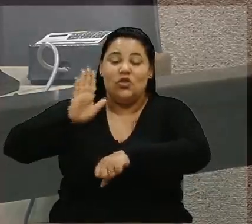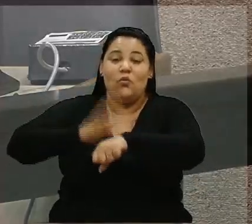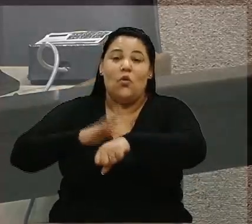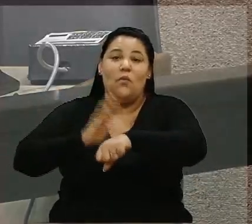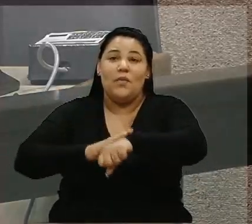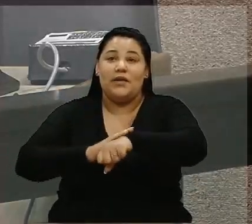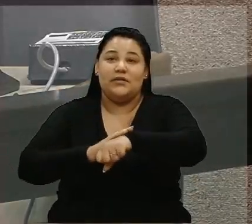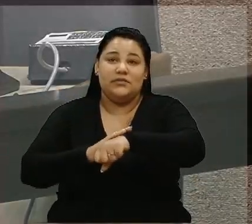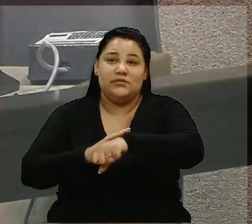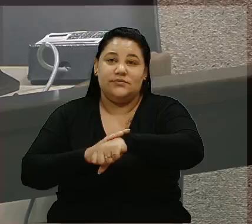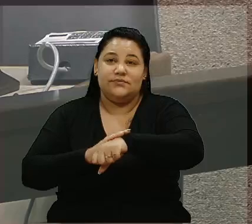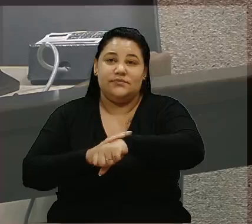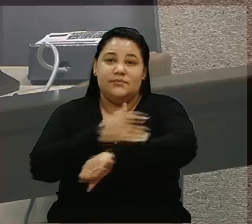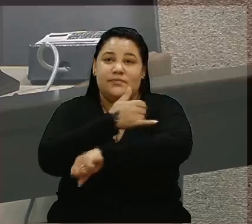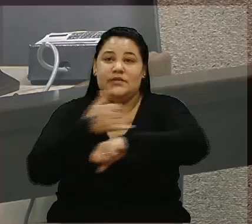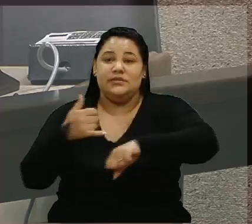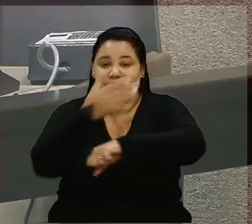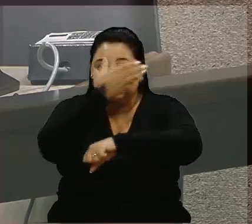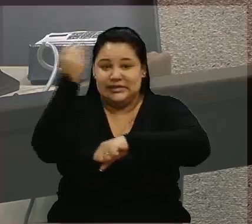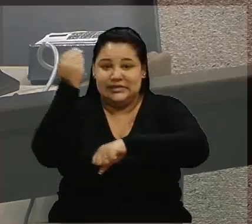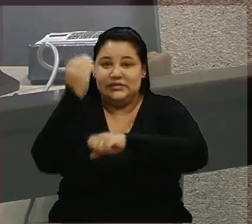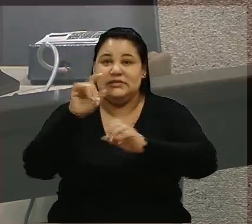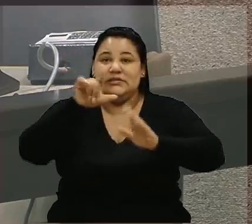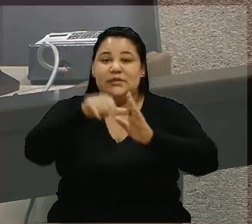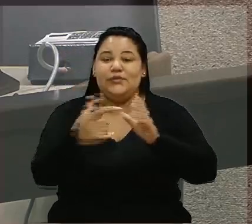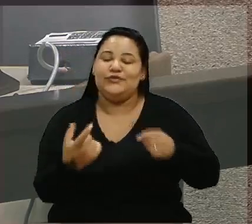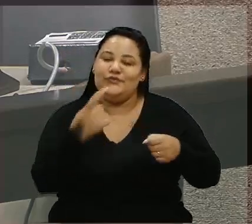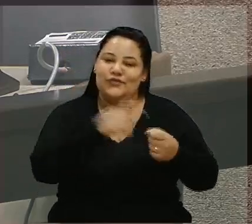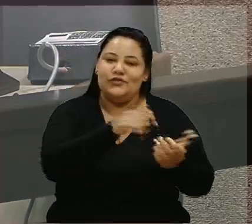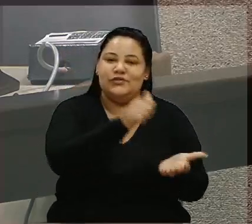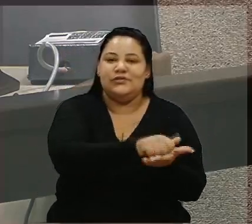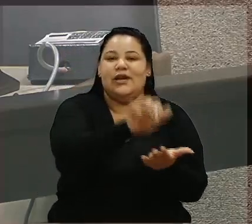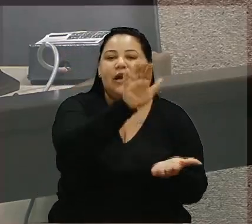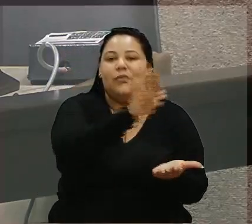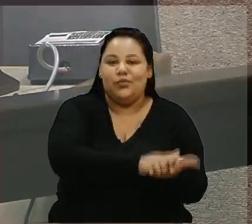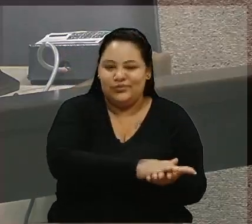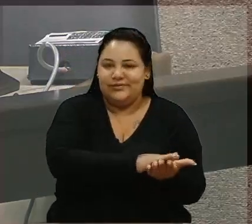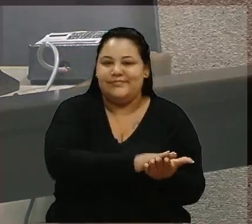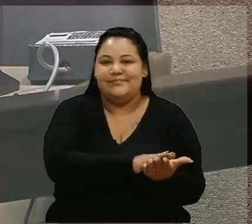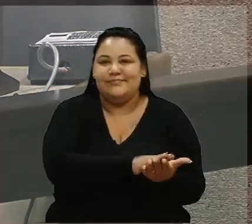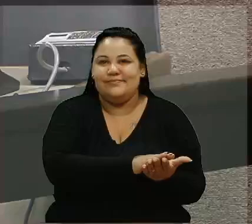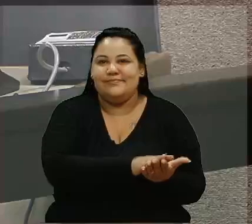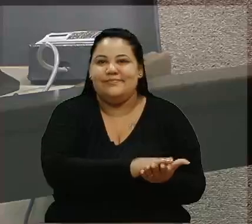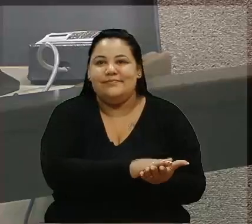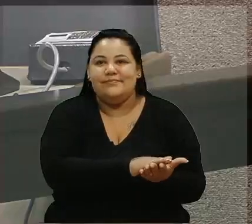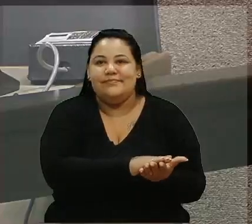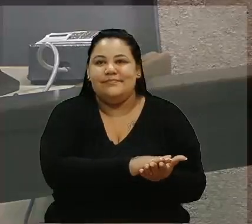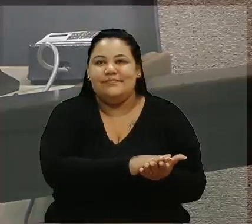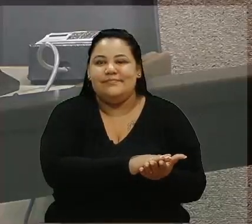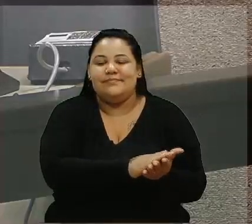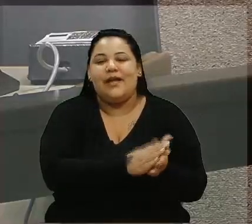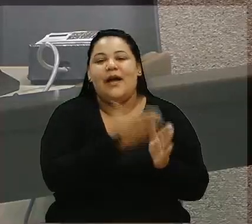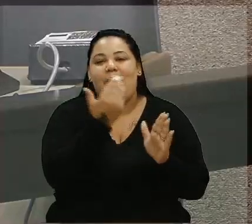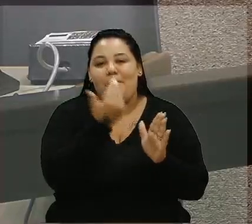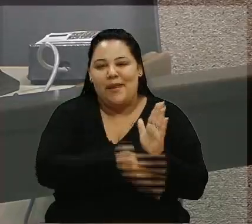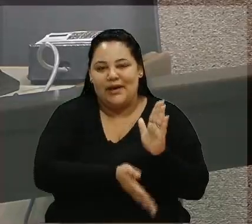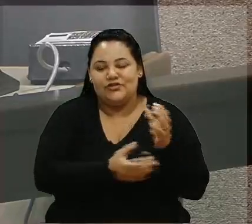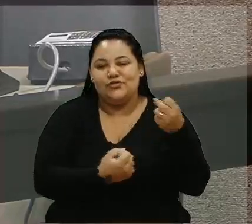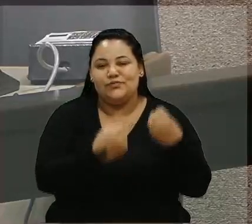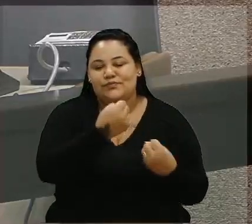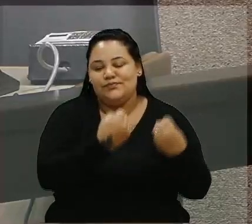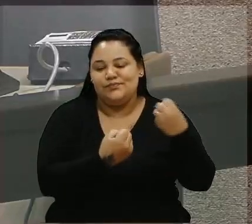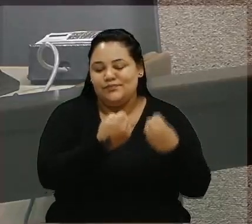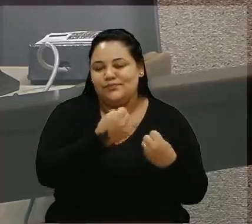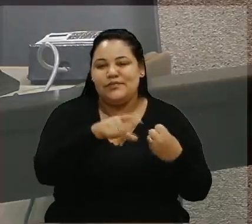conseguem pagar, elas se esquecem. E daqui a pouco, que chega em casa, é uma multa. E daqui a pouco, a perca da carteira